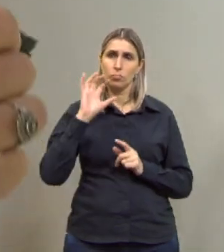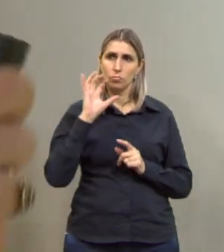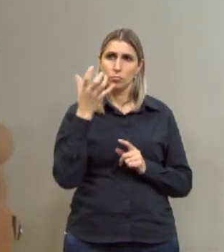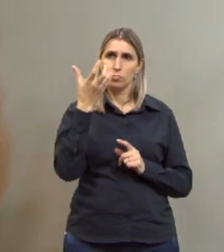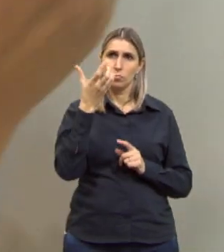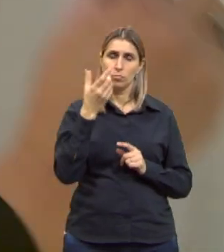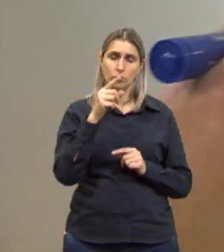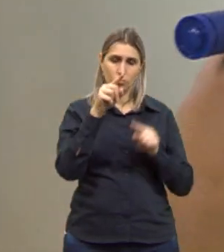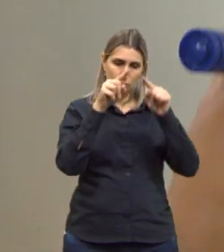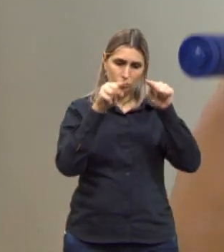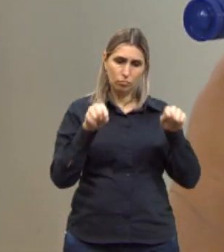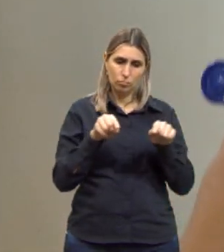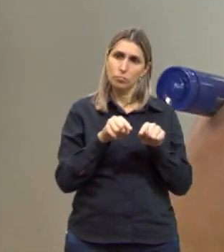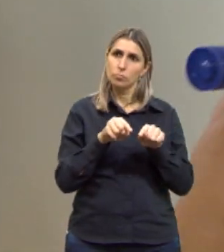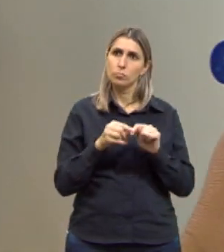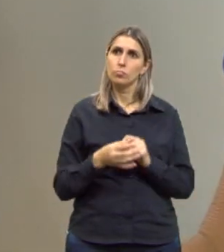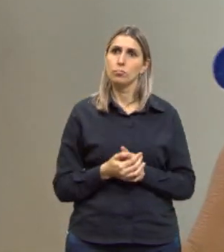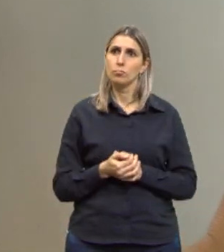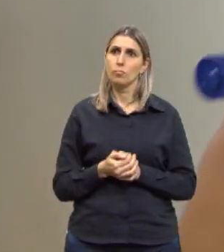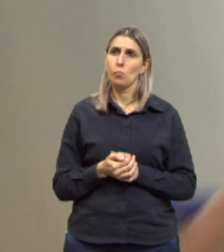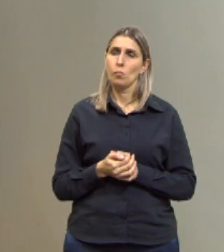Resolvendo esse delta.